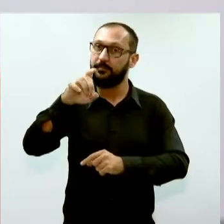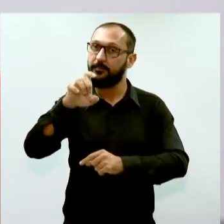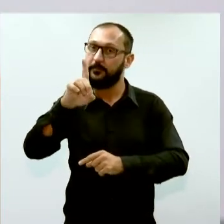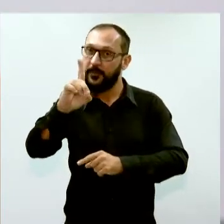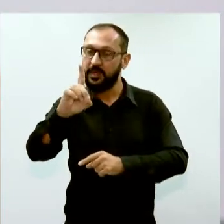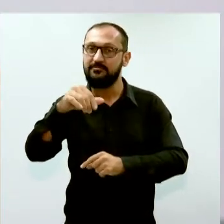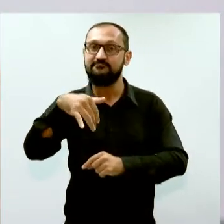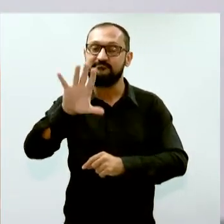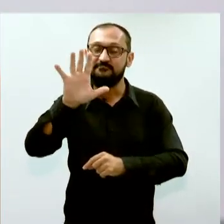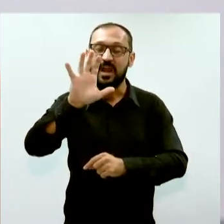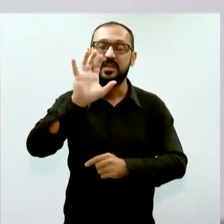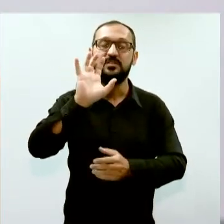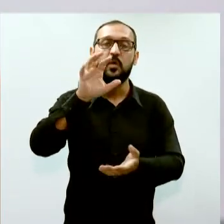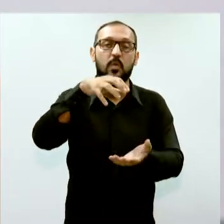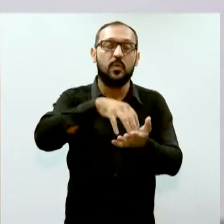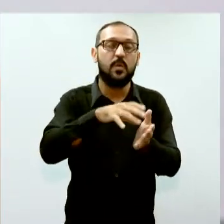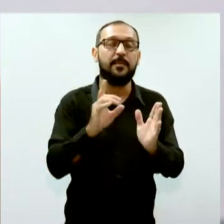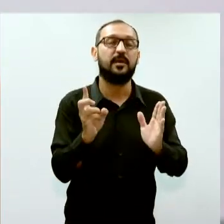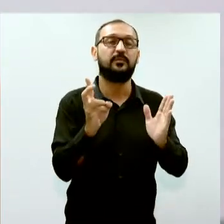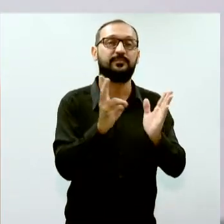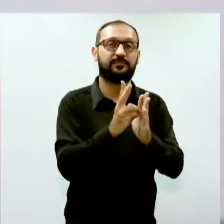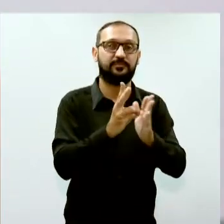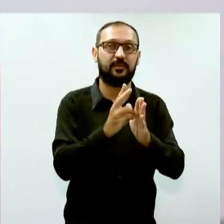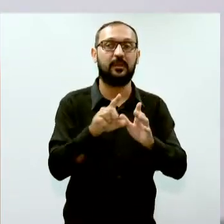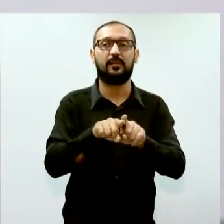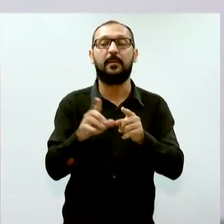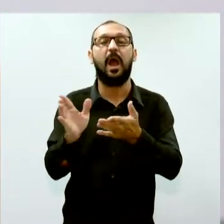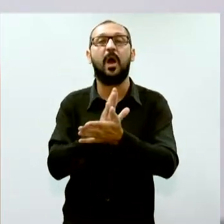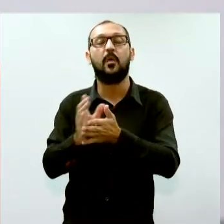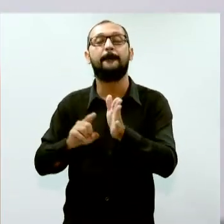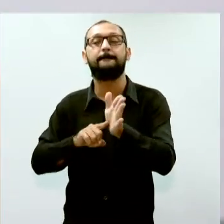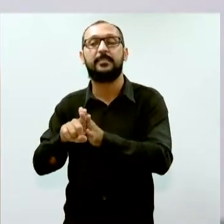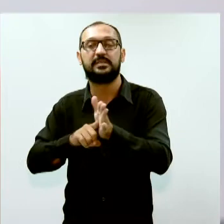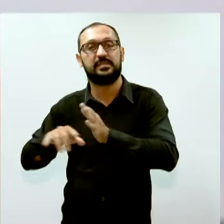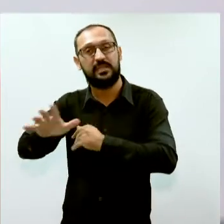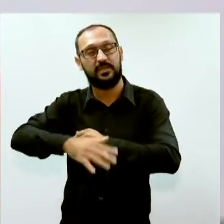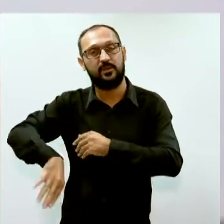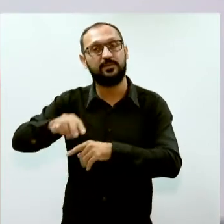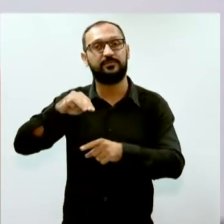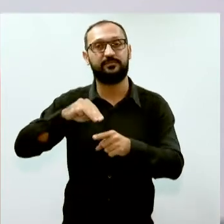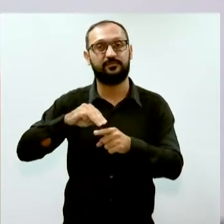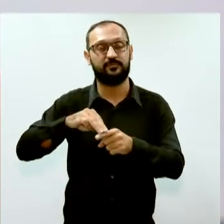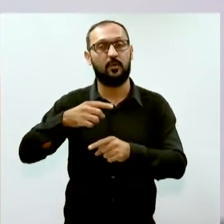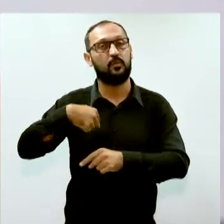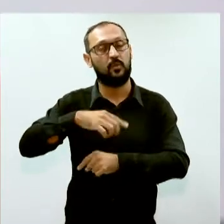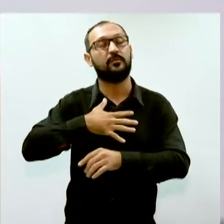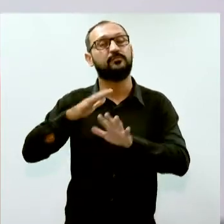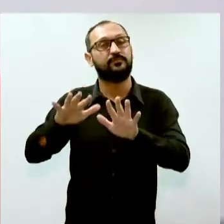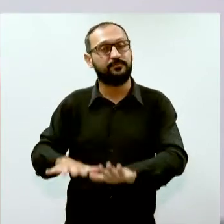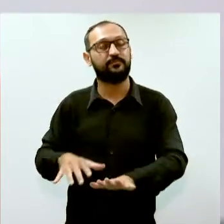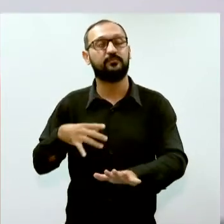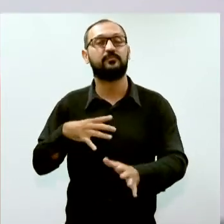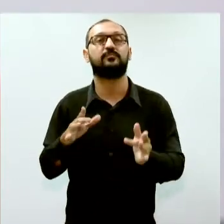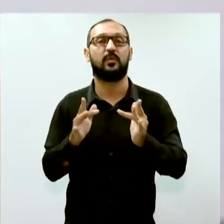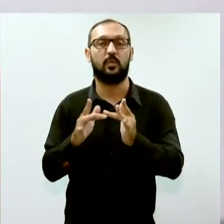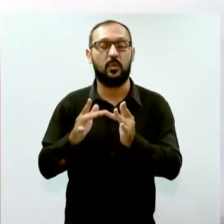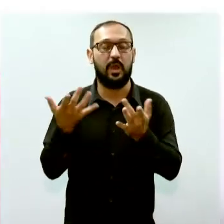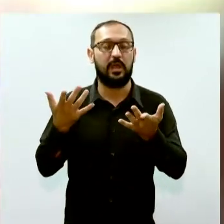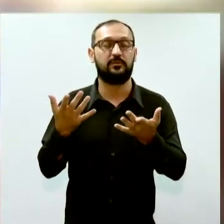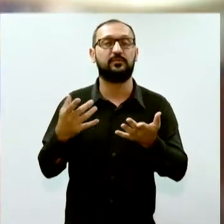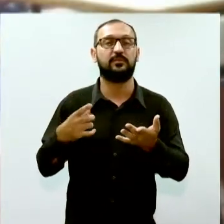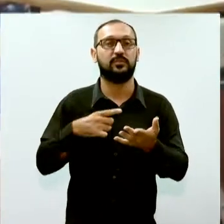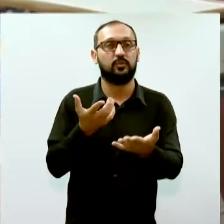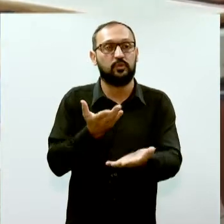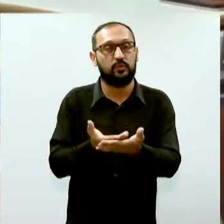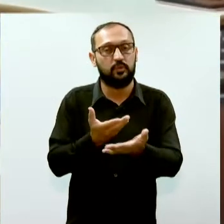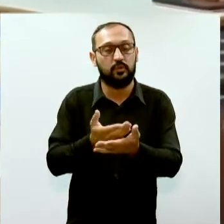por indígenas e pesquisadores de Miranda. Então, todos nós somos de lá, que tivemos a oportunidade de estudar e